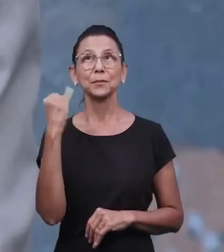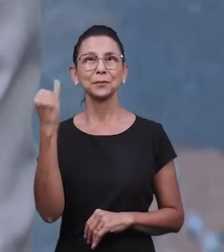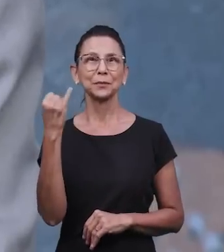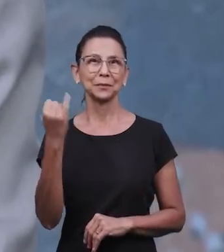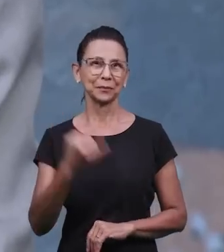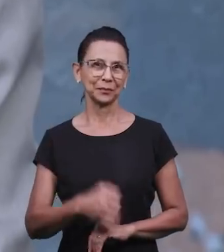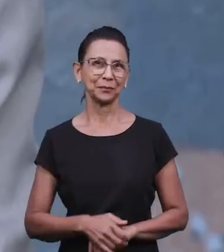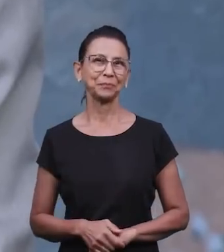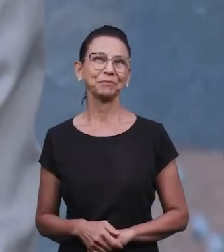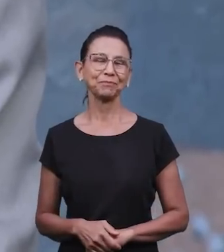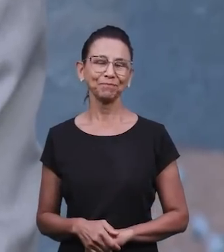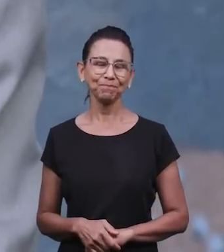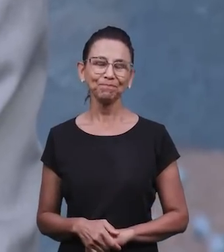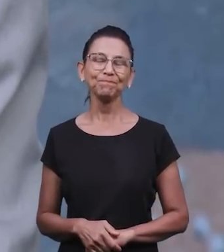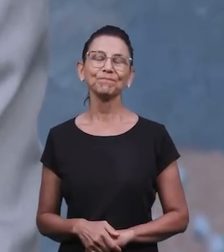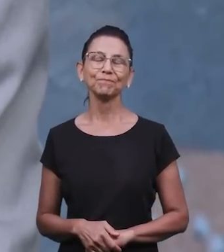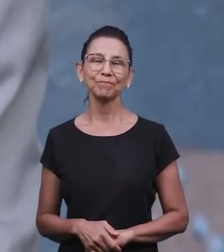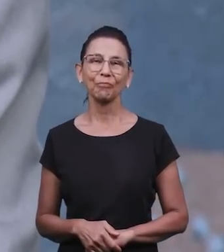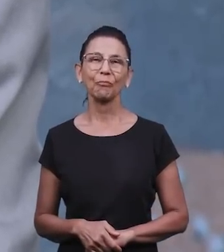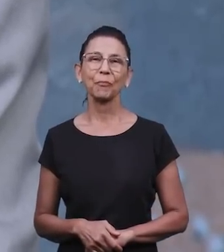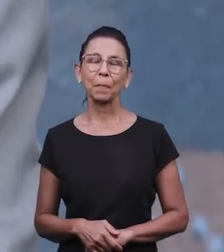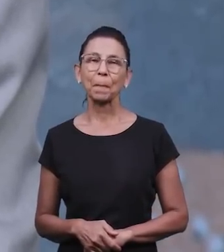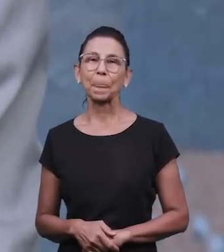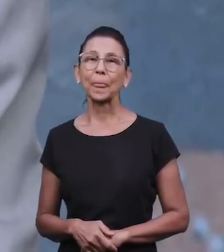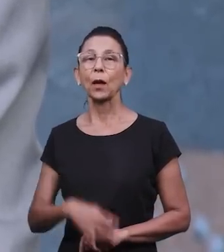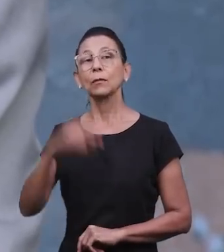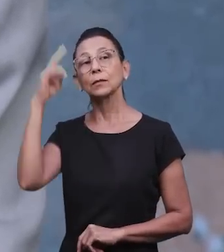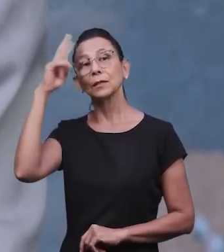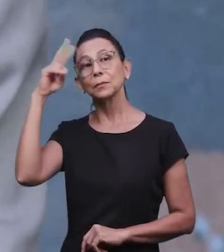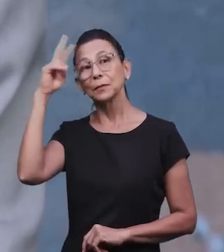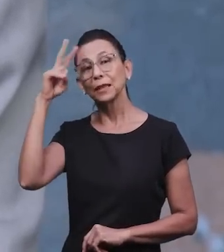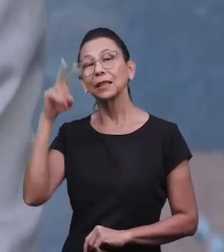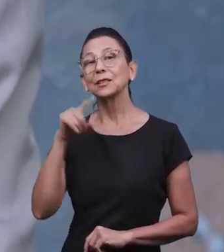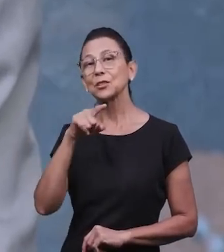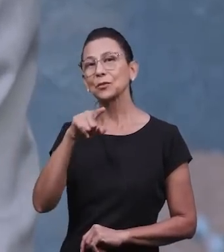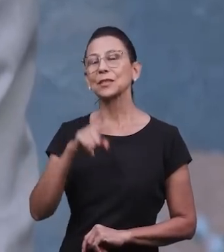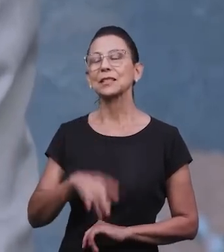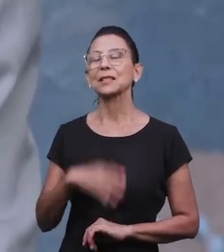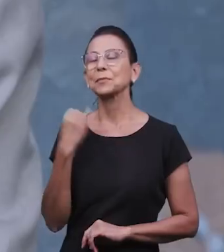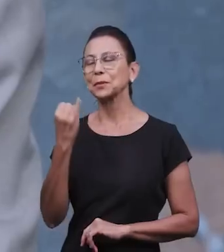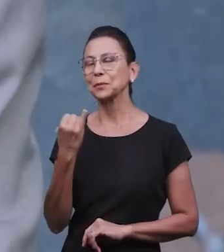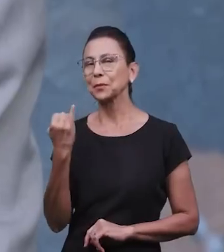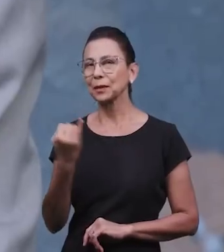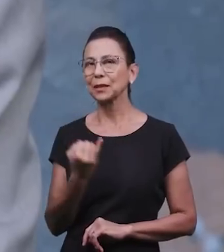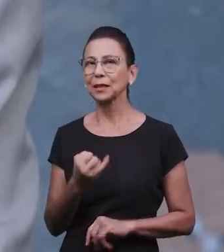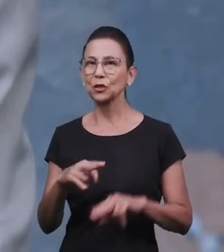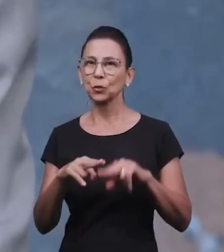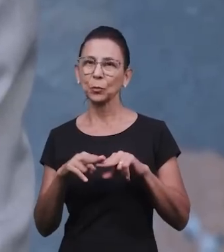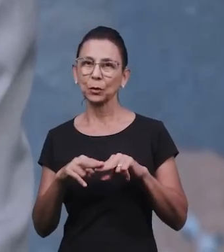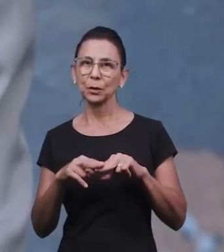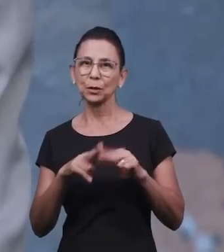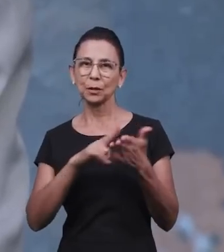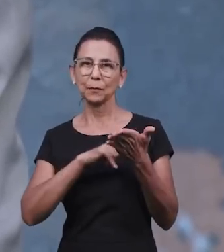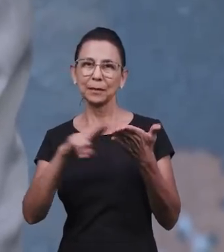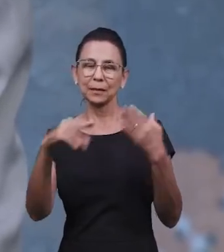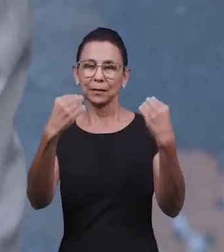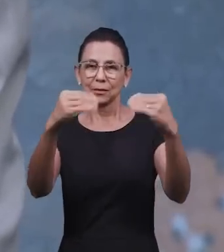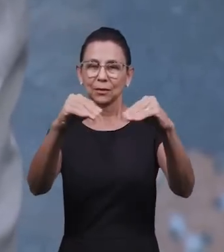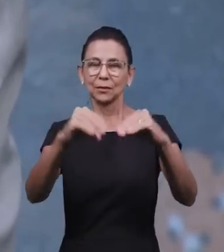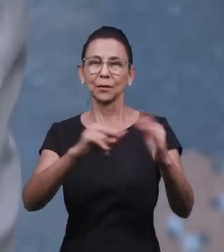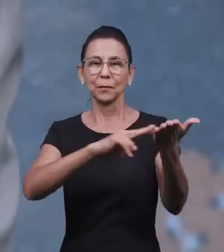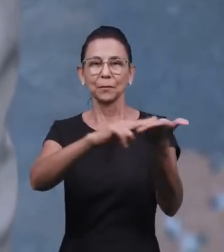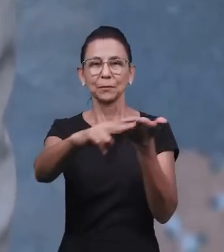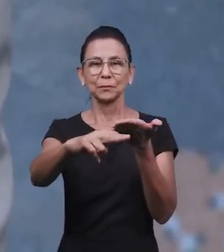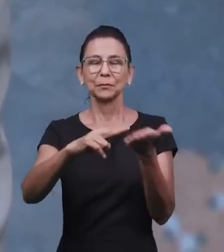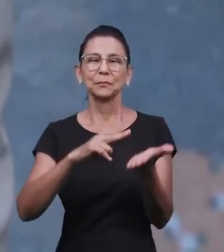é porque você é muito importante para mim. Olha. Eu estou te mandando essa mensagem porque eu lembrei de você, porque você é muito importante para mim, por isso eu estou te mandando